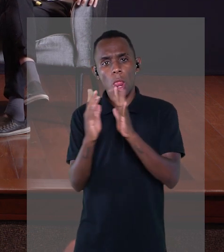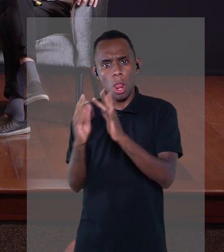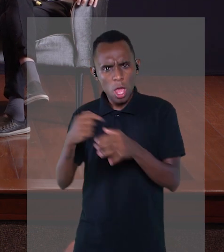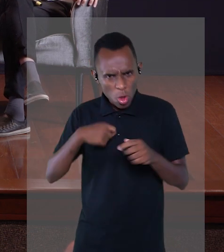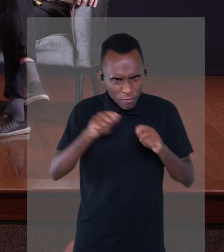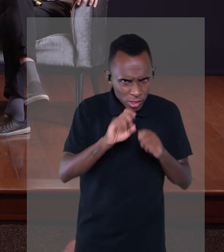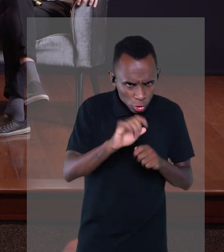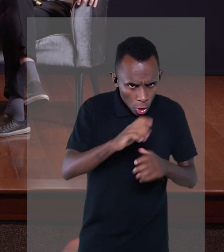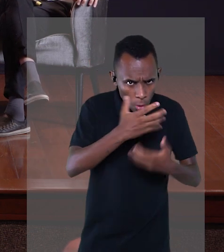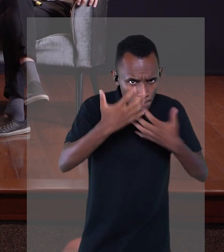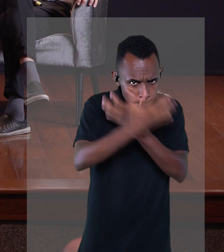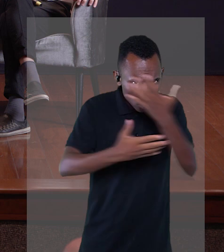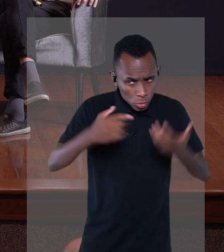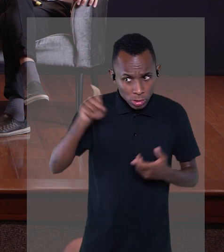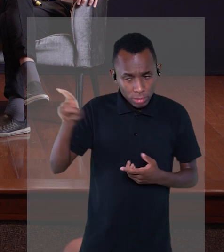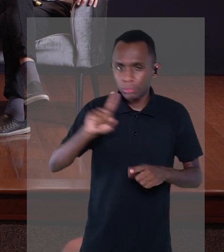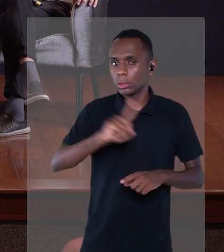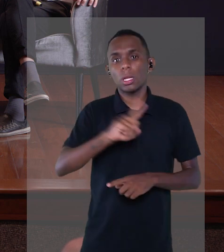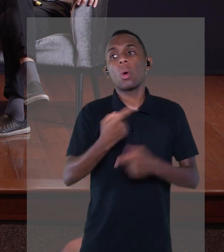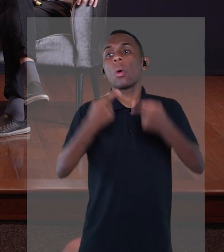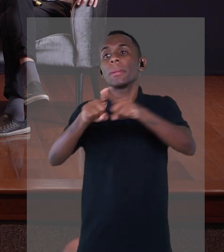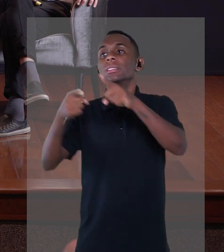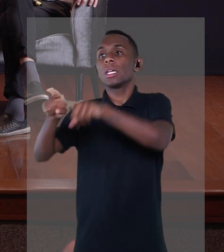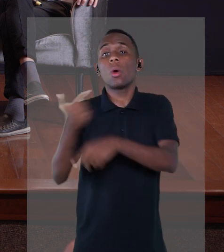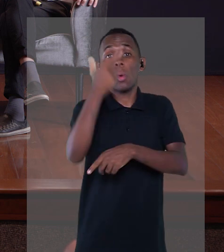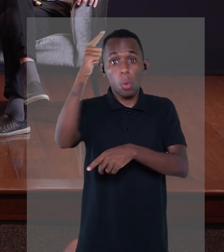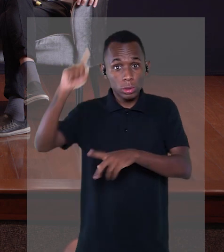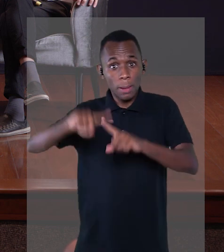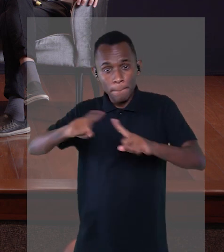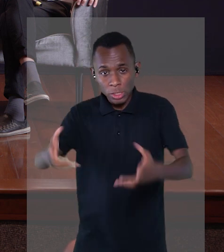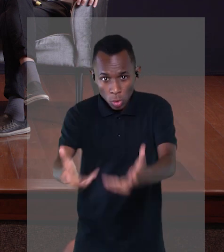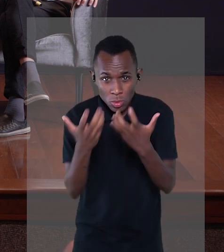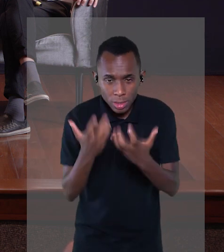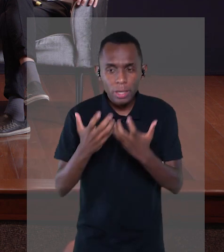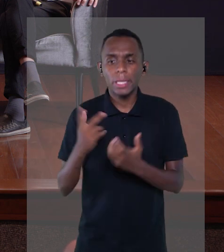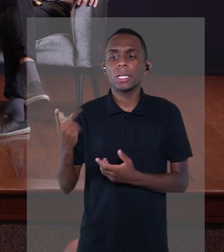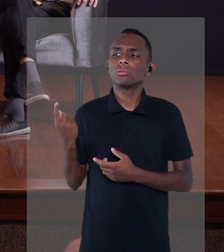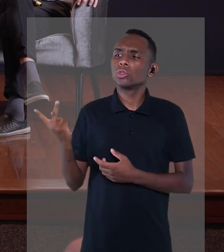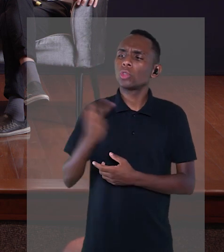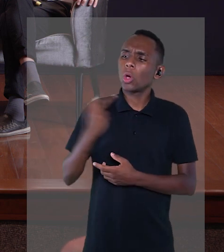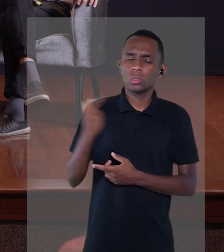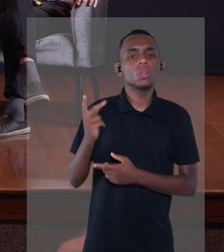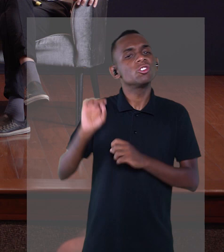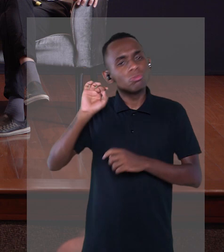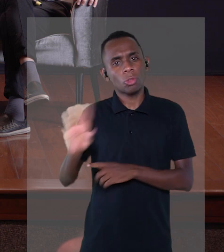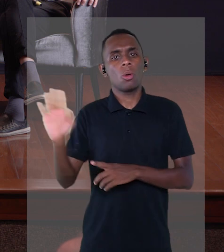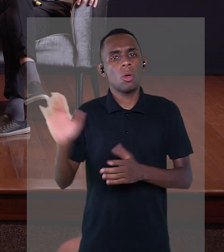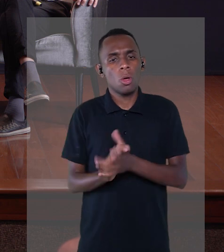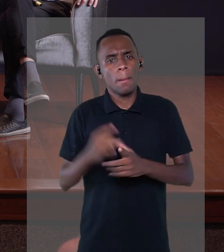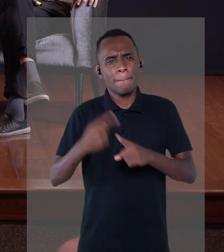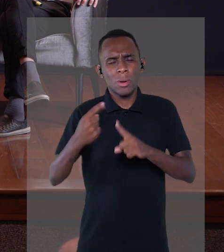fiz só música com o Sérgio, fiz músicas com outras pessoas. Mas eu quis fazer esse disco agora só nosso, né? Porque foram tantas